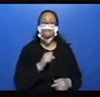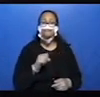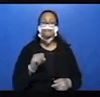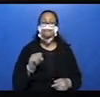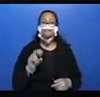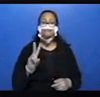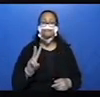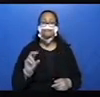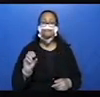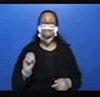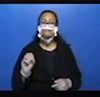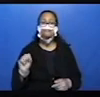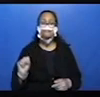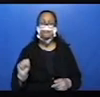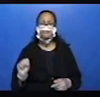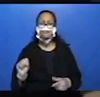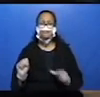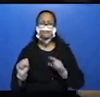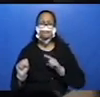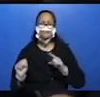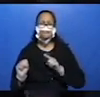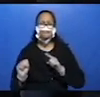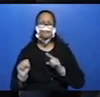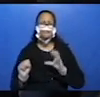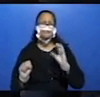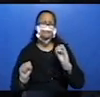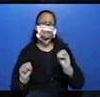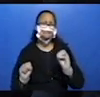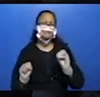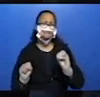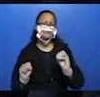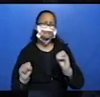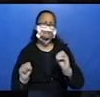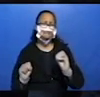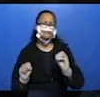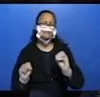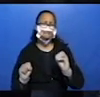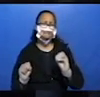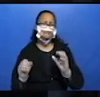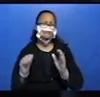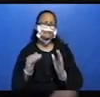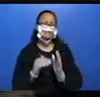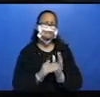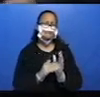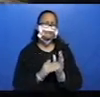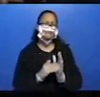acaba em zero? Não, então eu já elimino. Ele não é múltiplo de 10, 100, 1000.